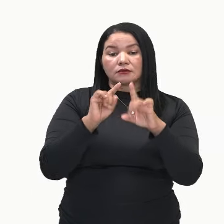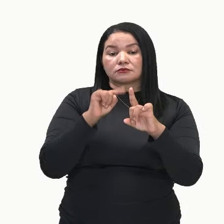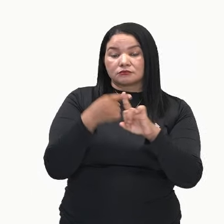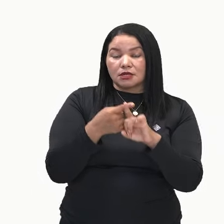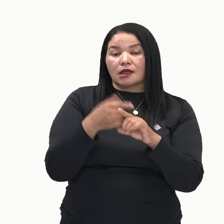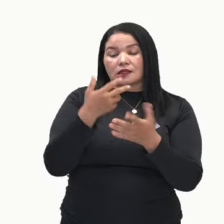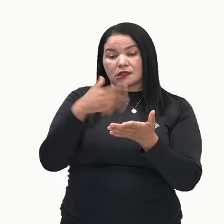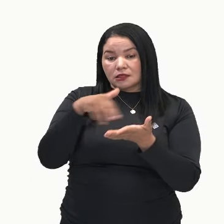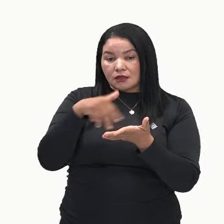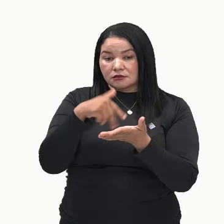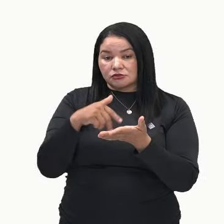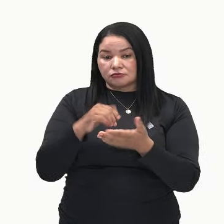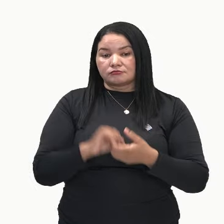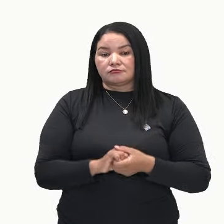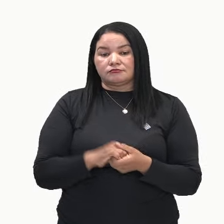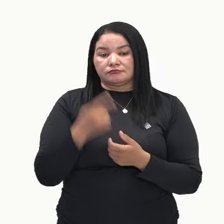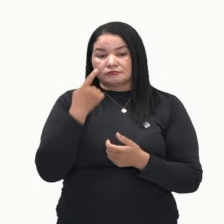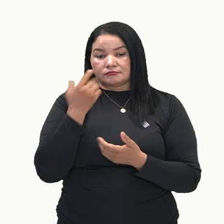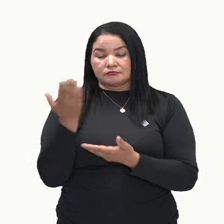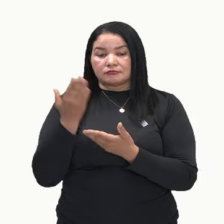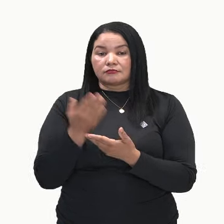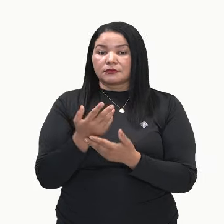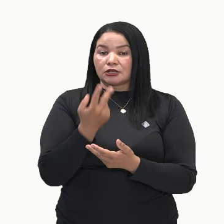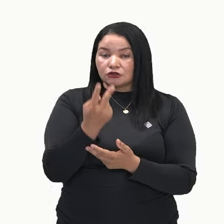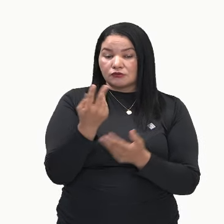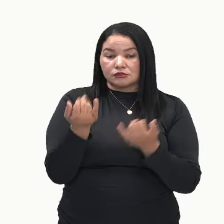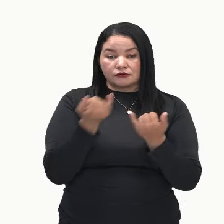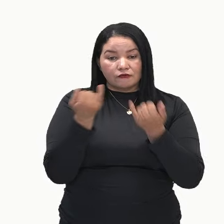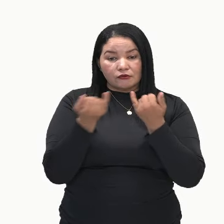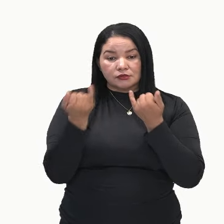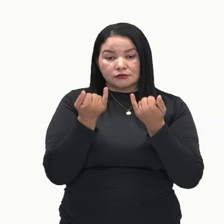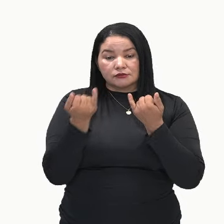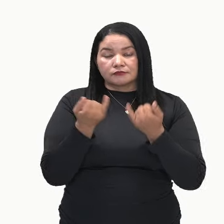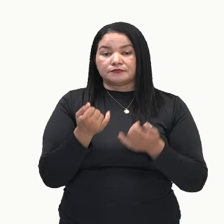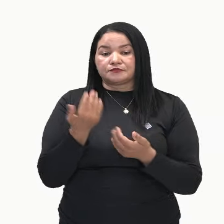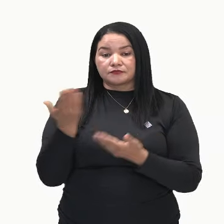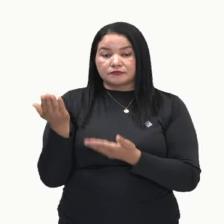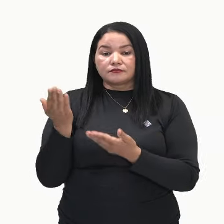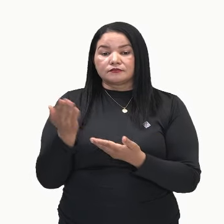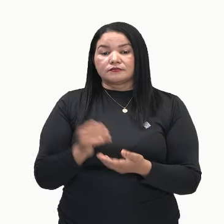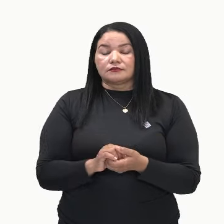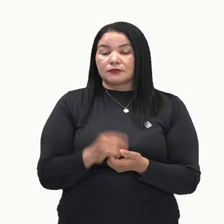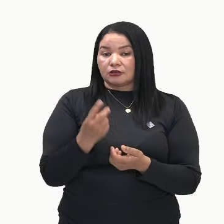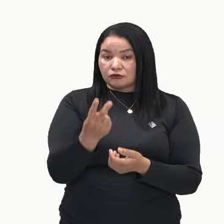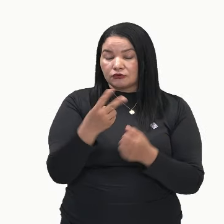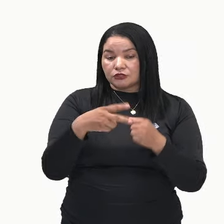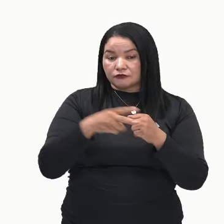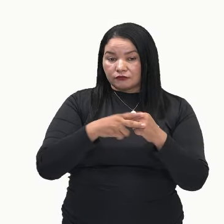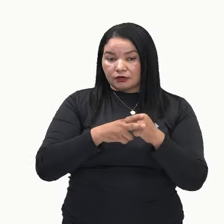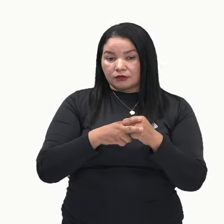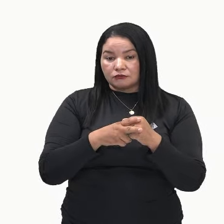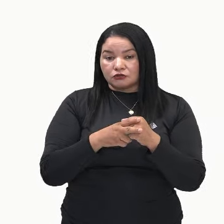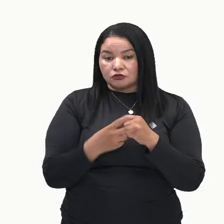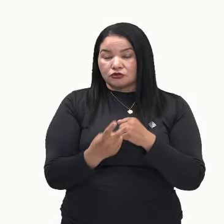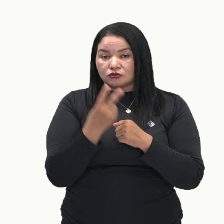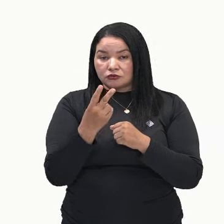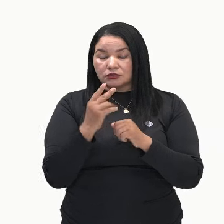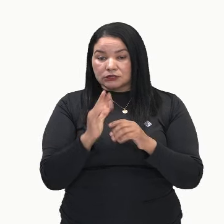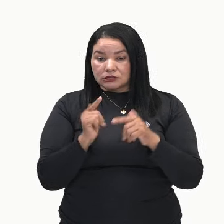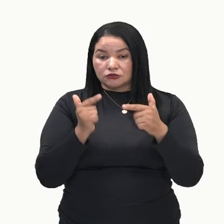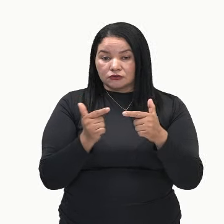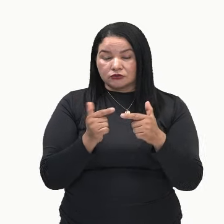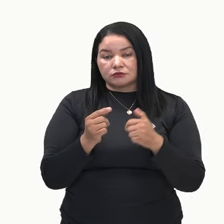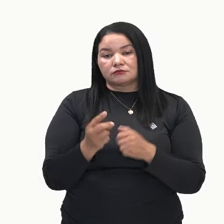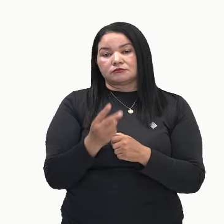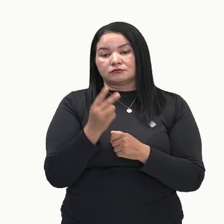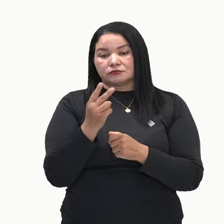A primeira, que eu canto, e a segunda, que eu danço. Olha lá, dois verbos, duas ações,